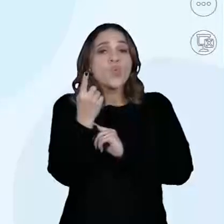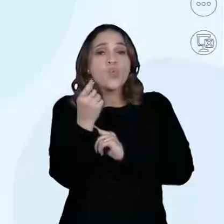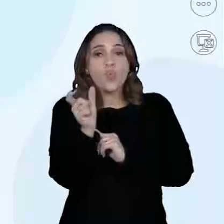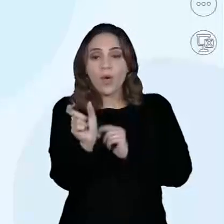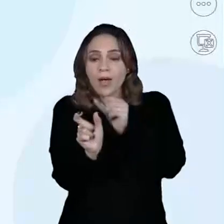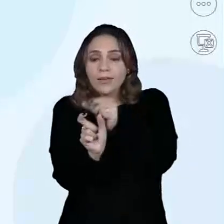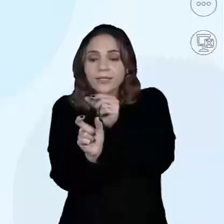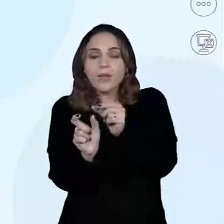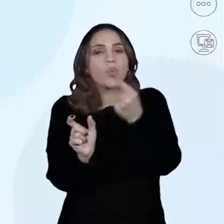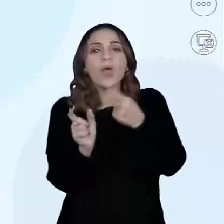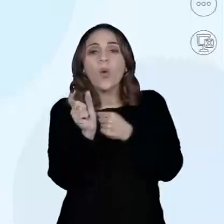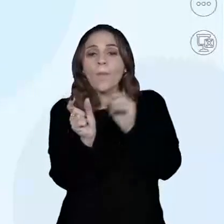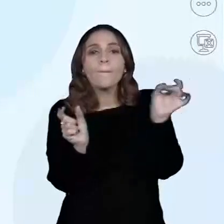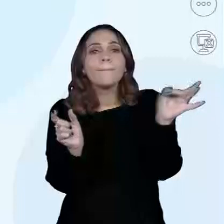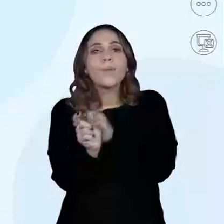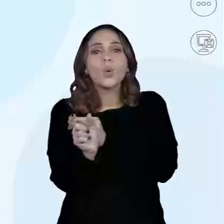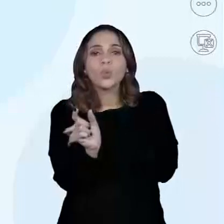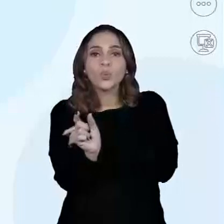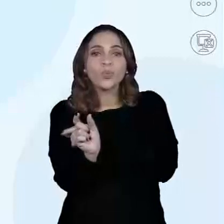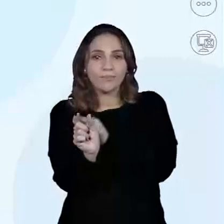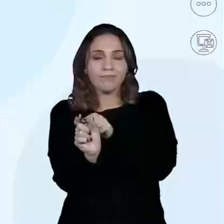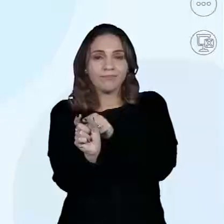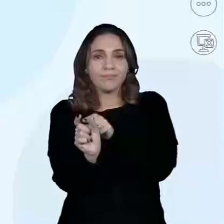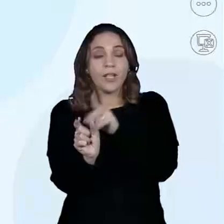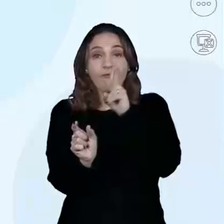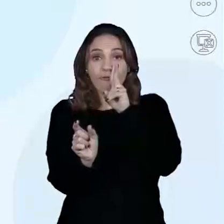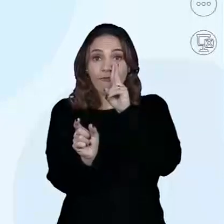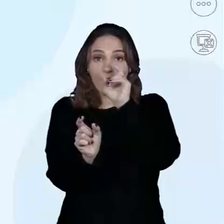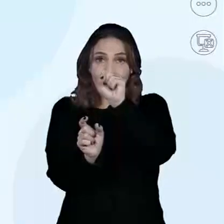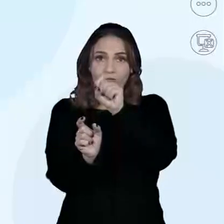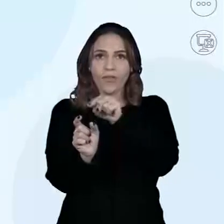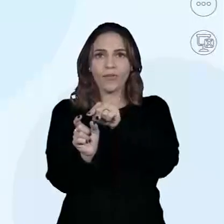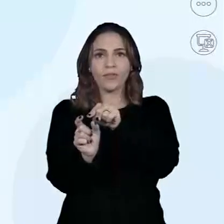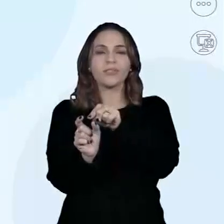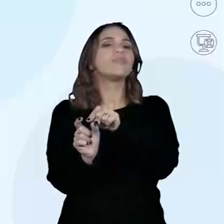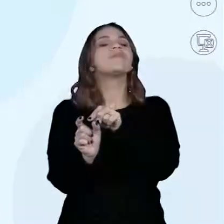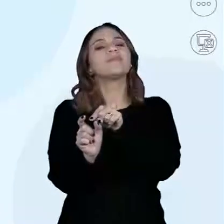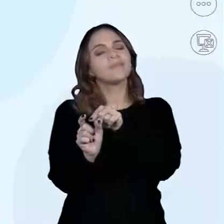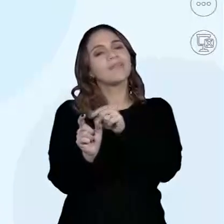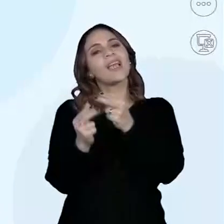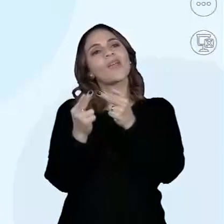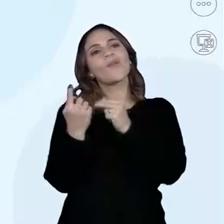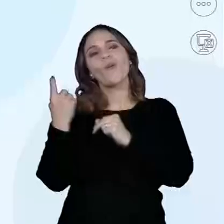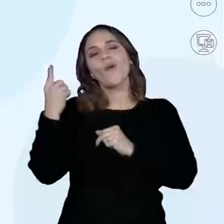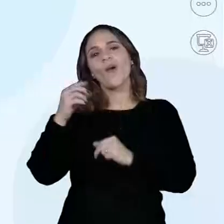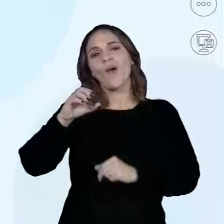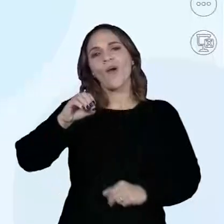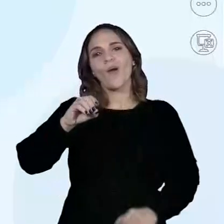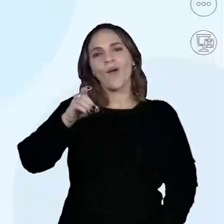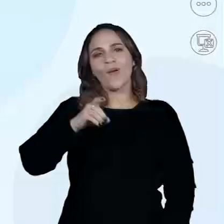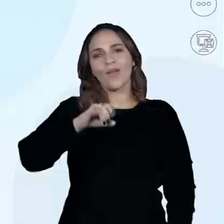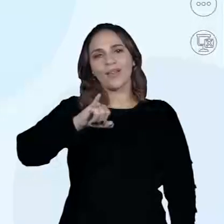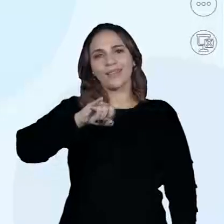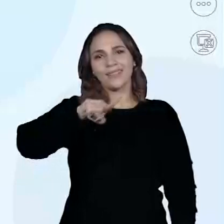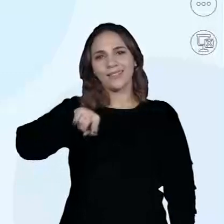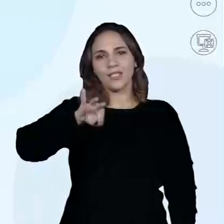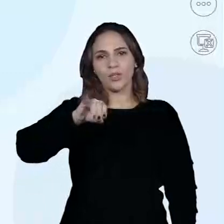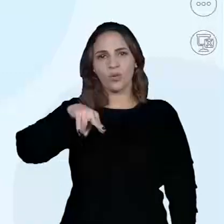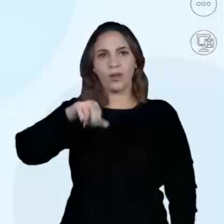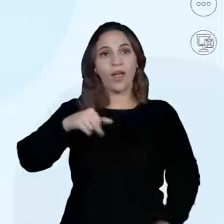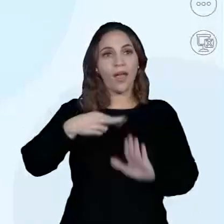São as palavras de uma sílaba só que terminam igual às oxítonas. Essas regrinhas aqui,